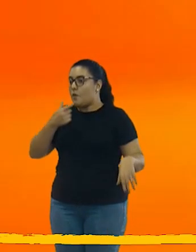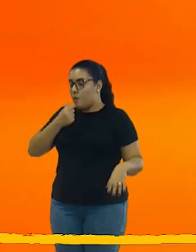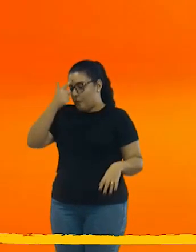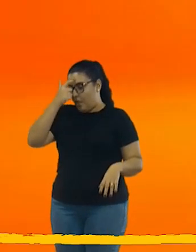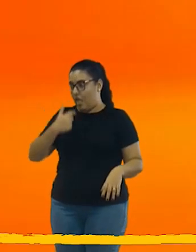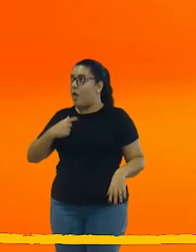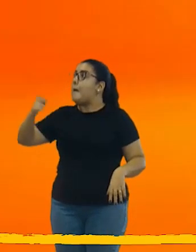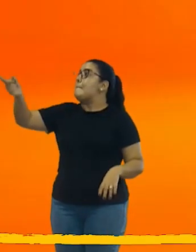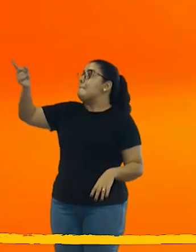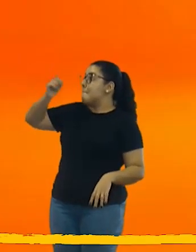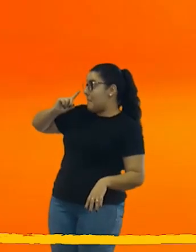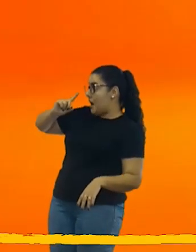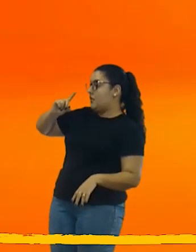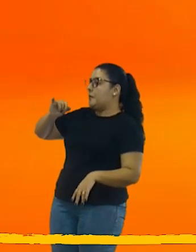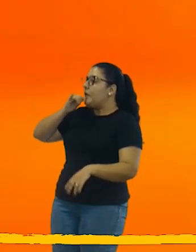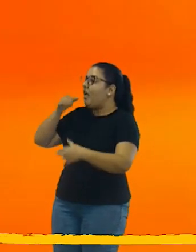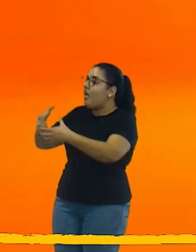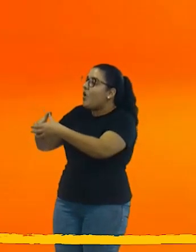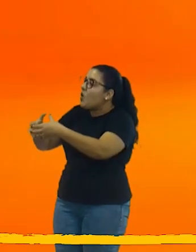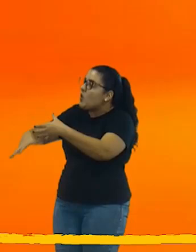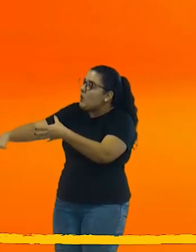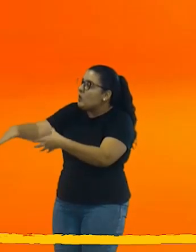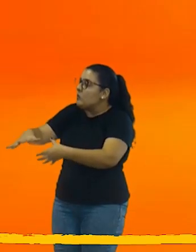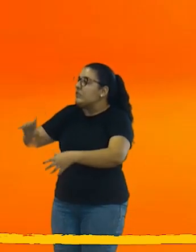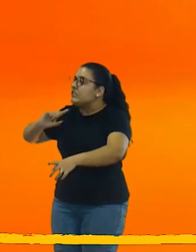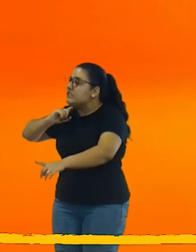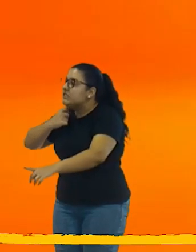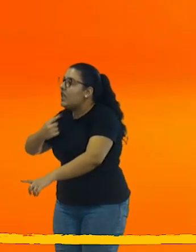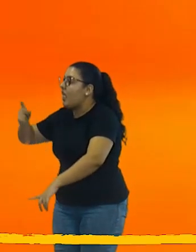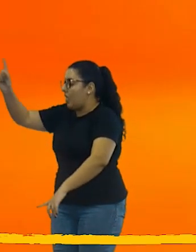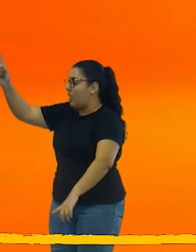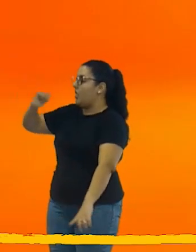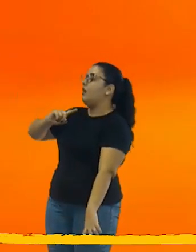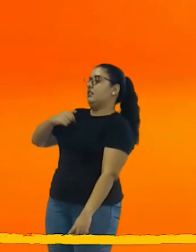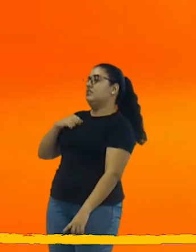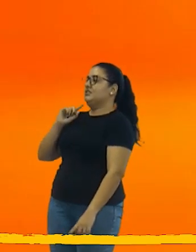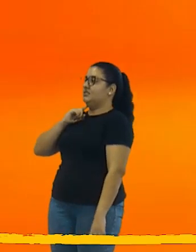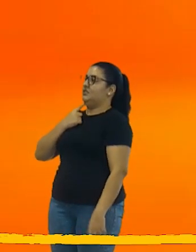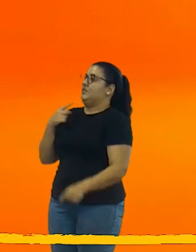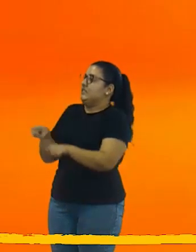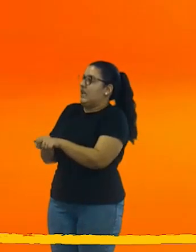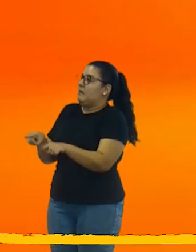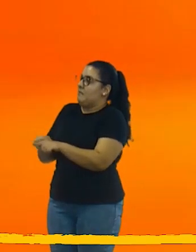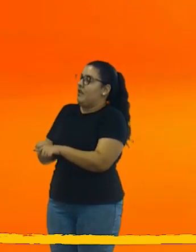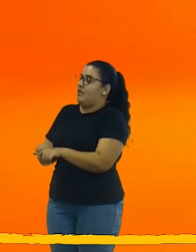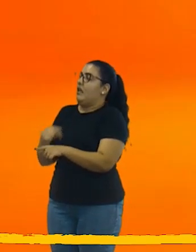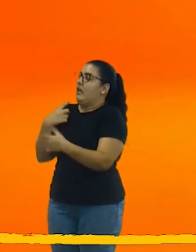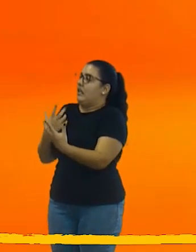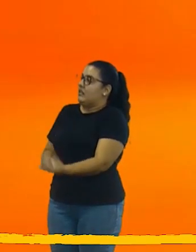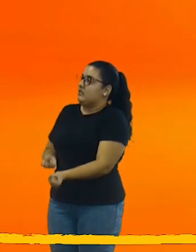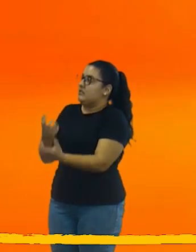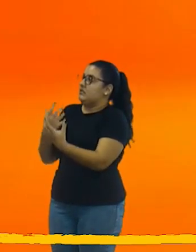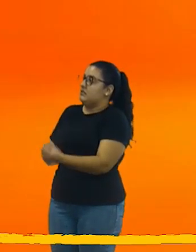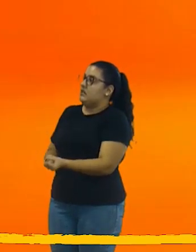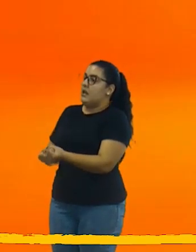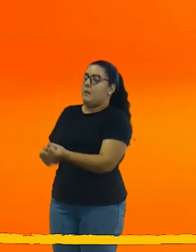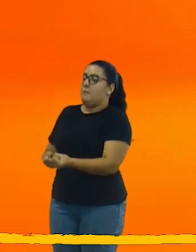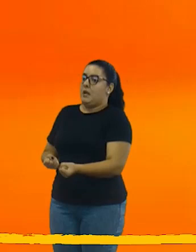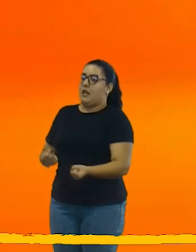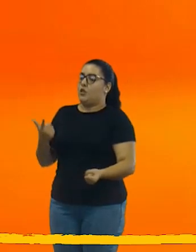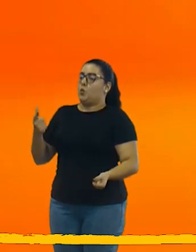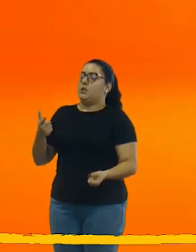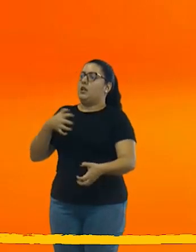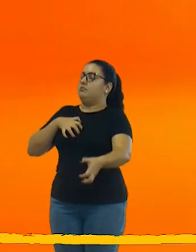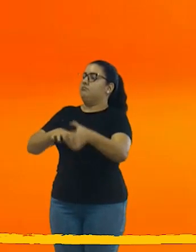campo. Se o meio é hostil, o homem se hostiliza, e ao se hostilizar ele se